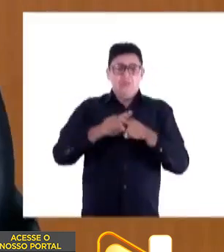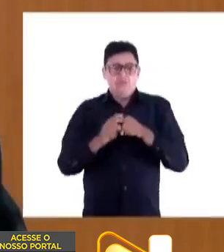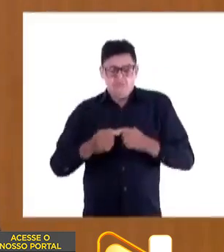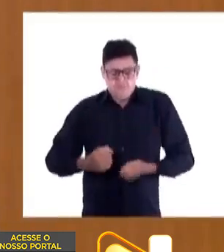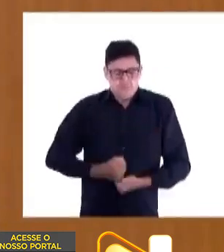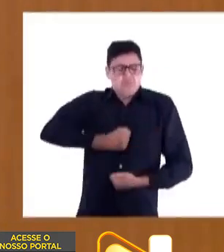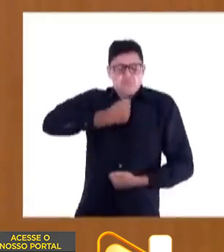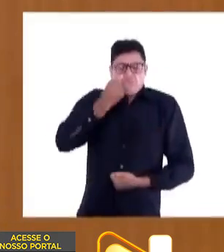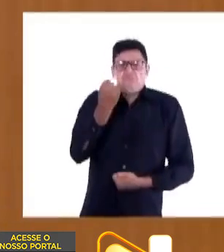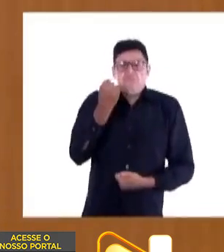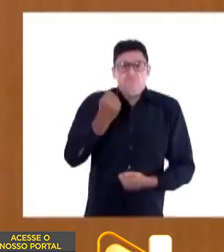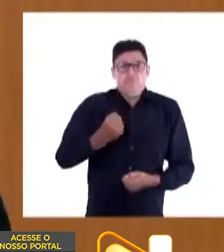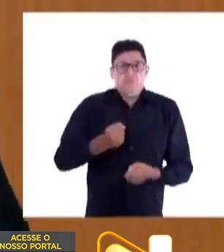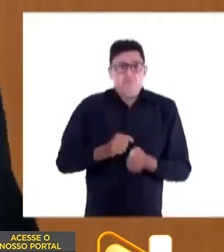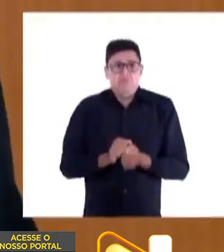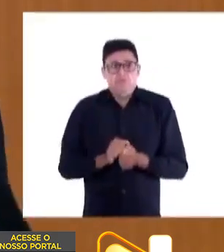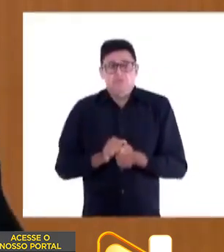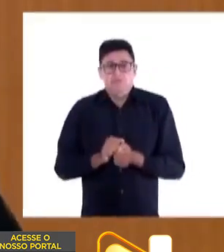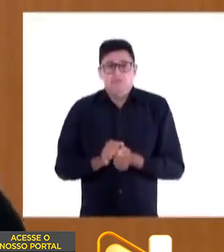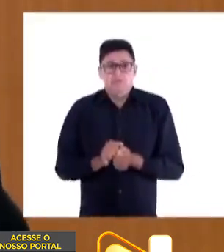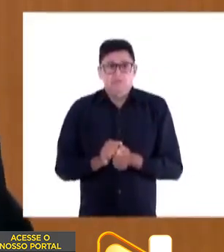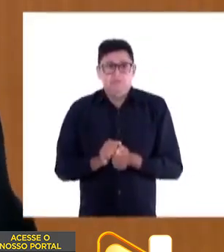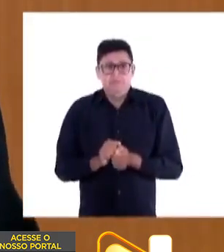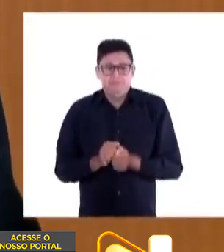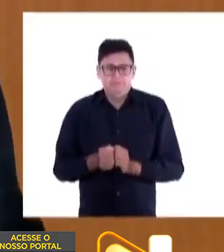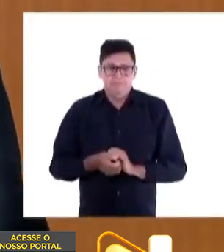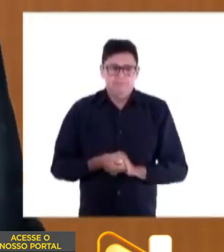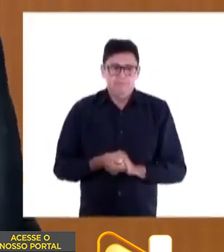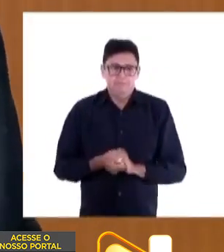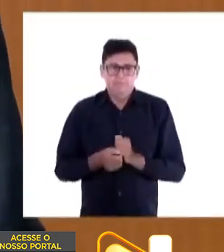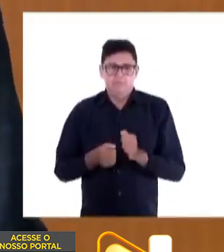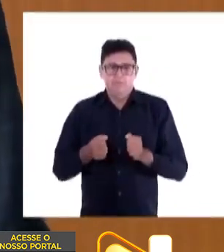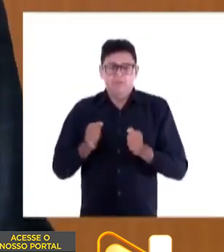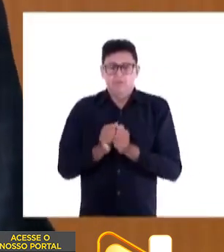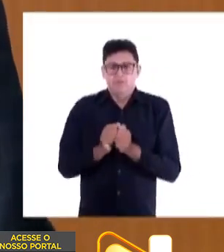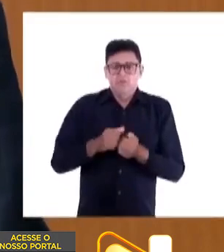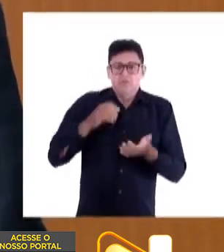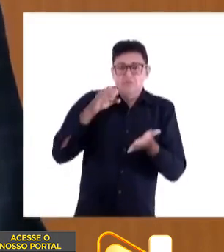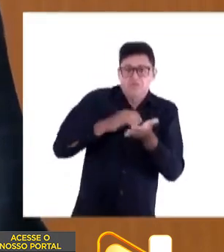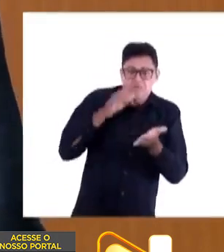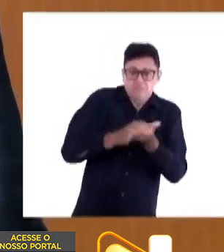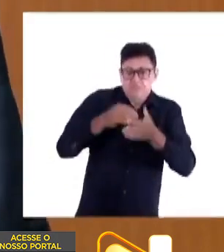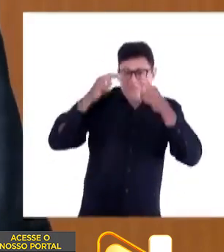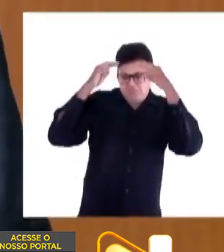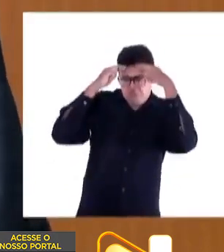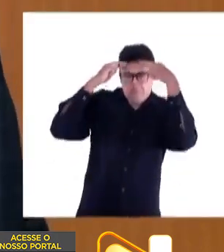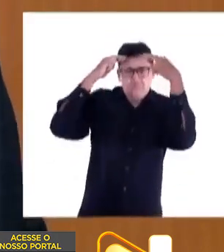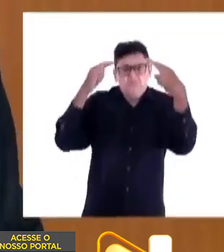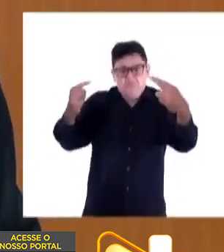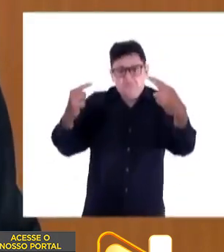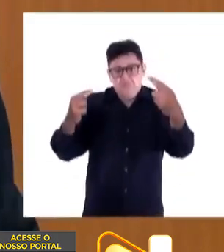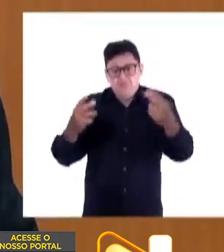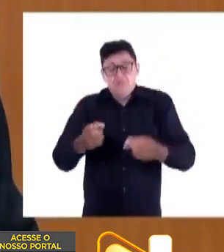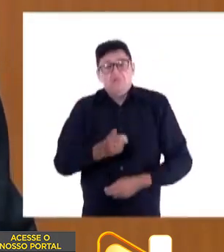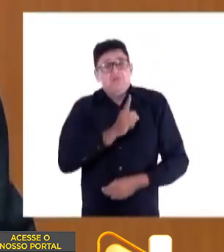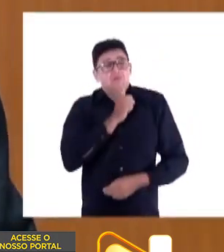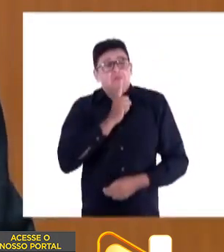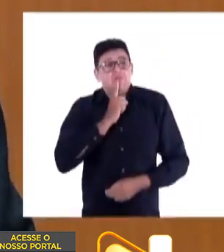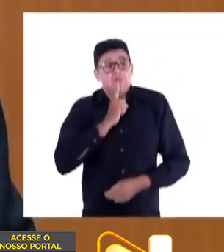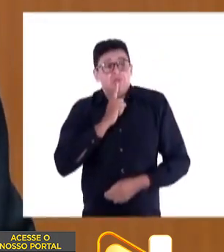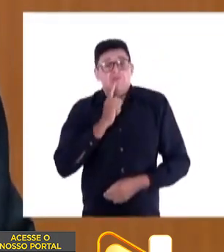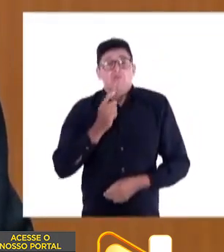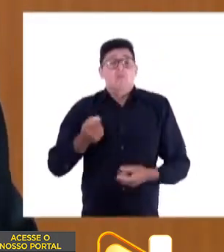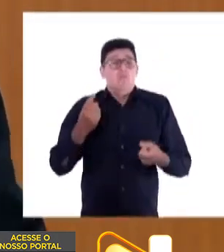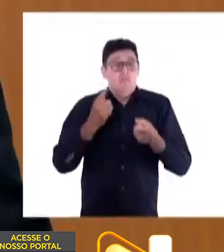ferrenha que já se viu e alcançou as raias do dano à honra daquele que é o melhor governador que